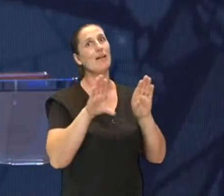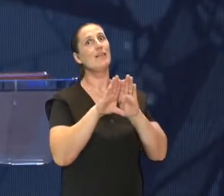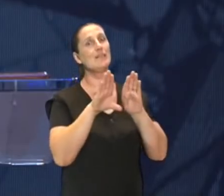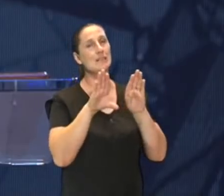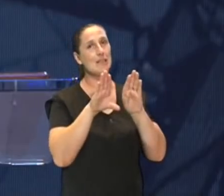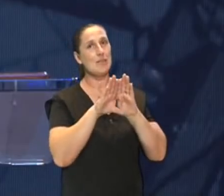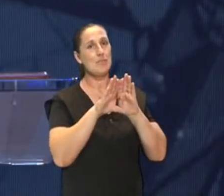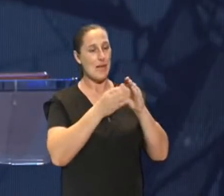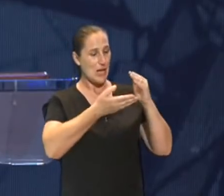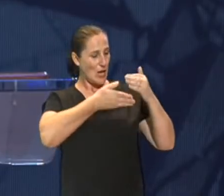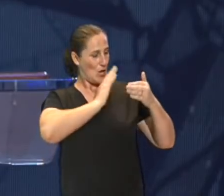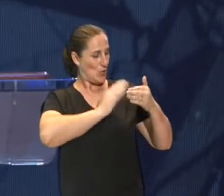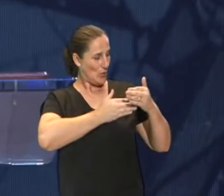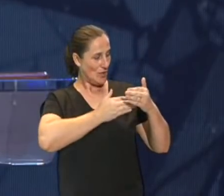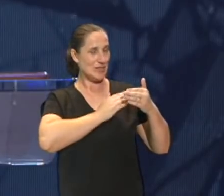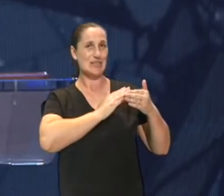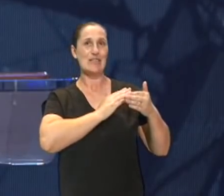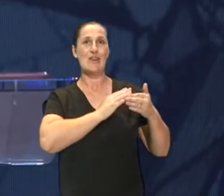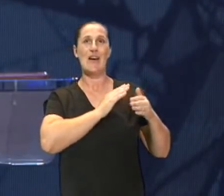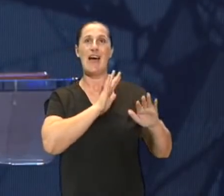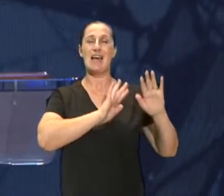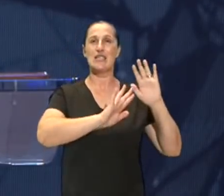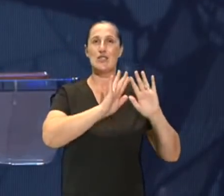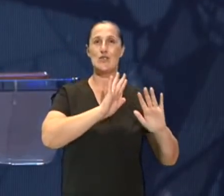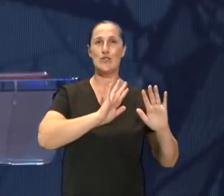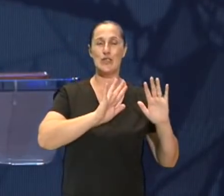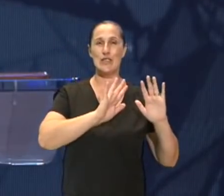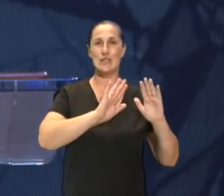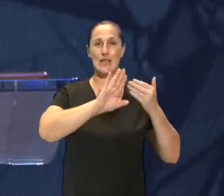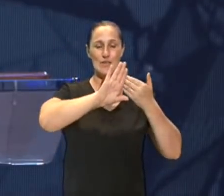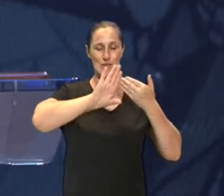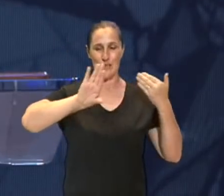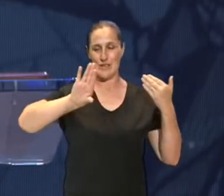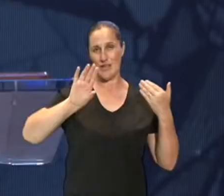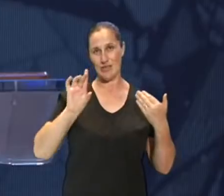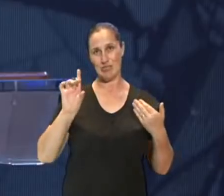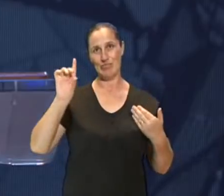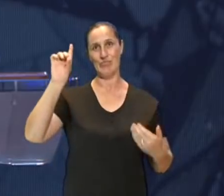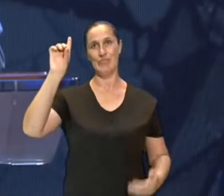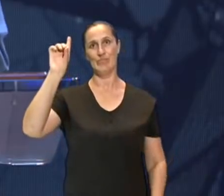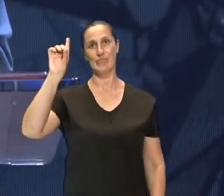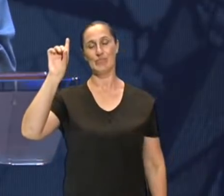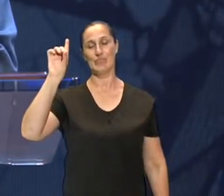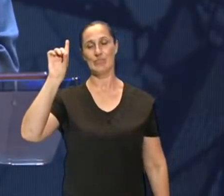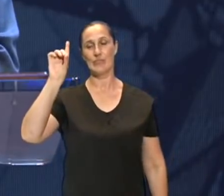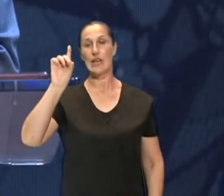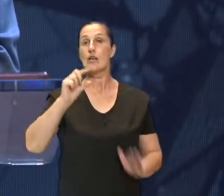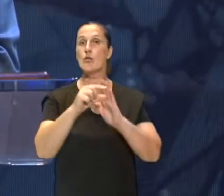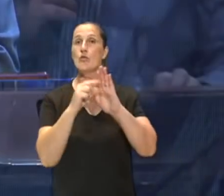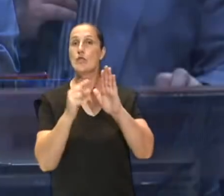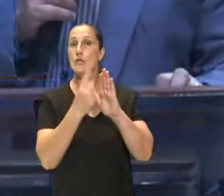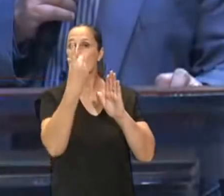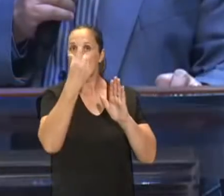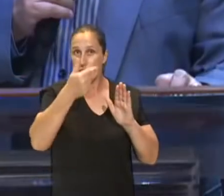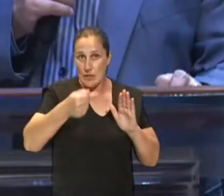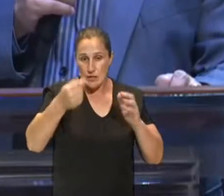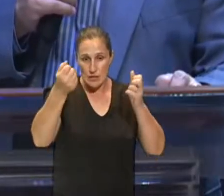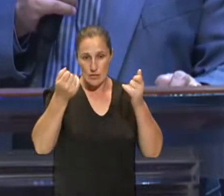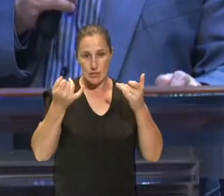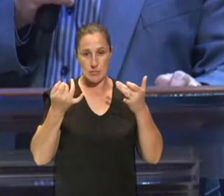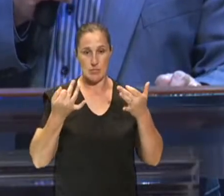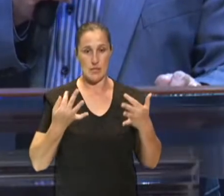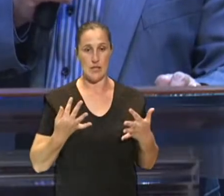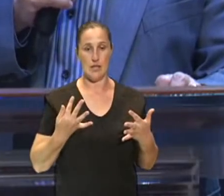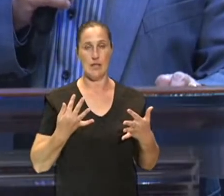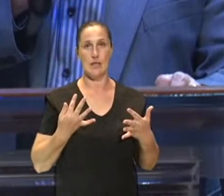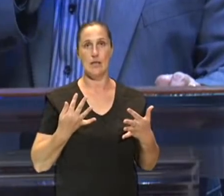que, de alguma maneira, corrompiam a sua comunhão com Deus. E aí, no versículo 17, ele vai dizer assim: